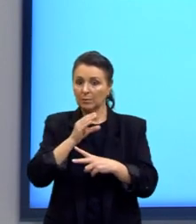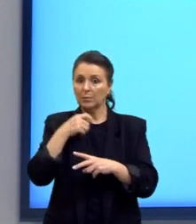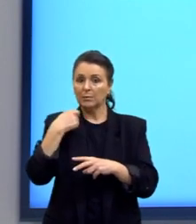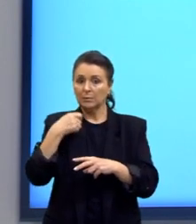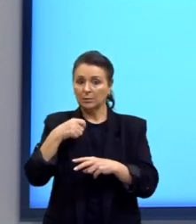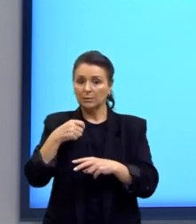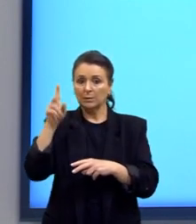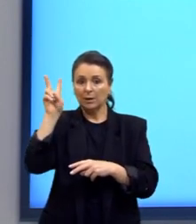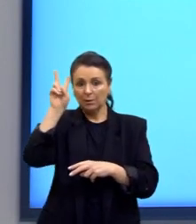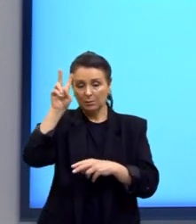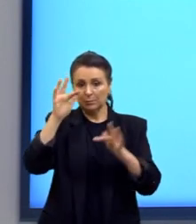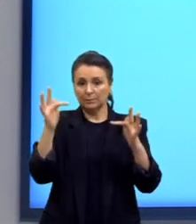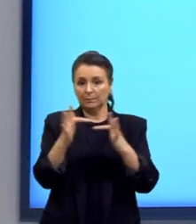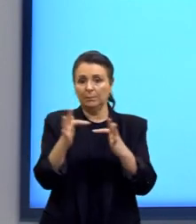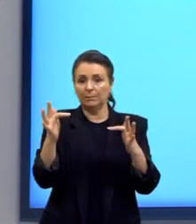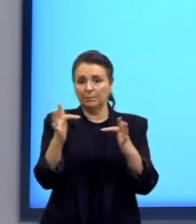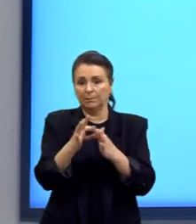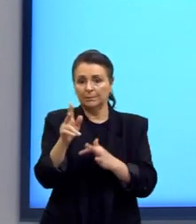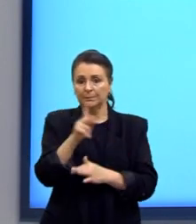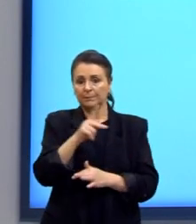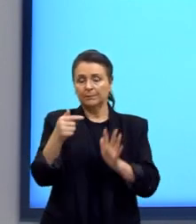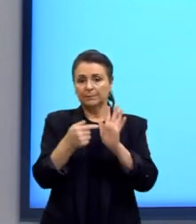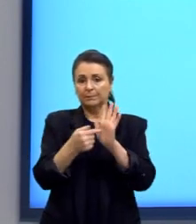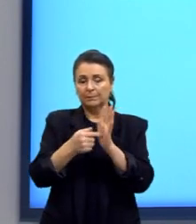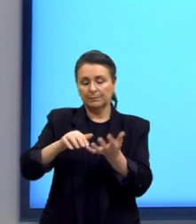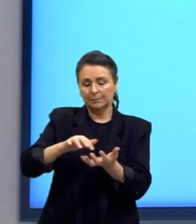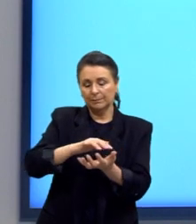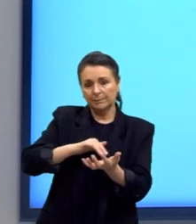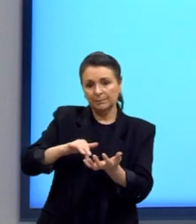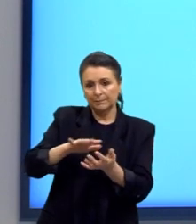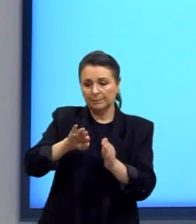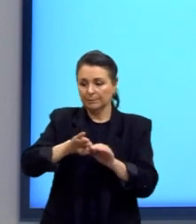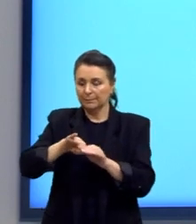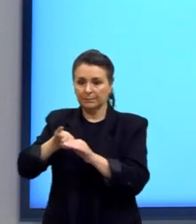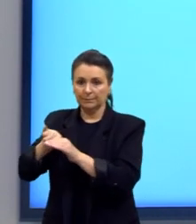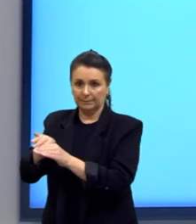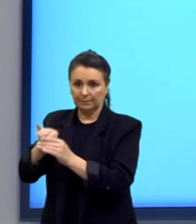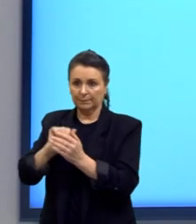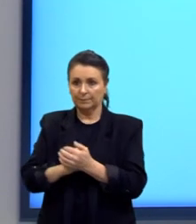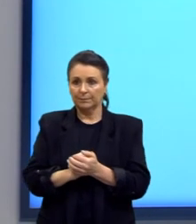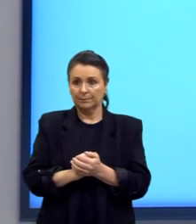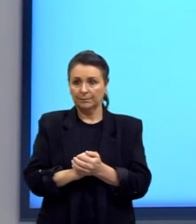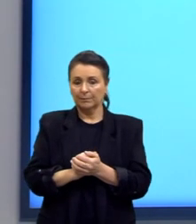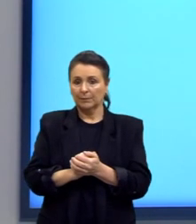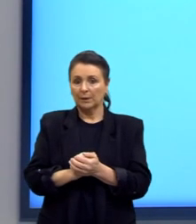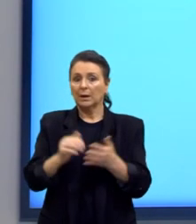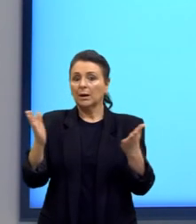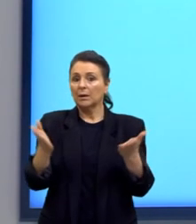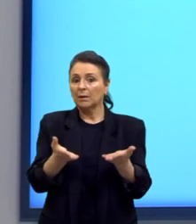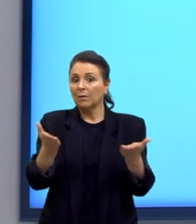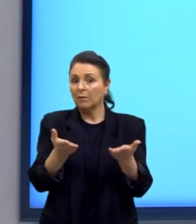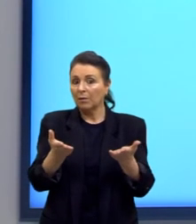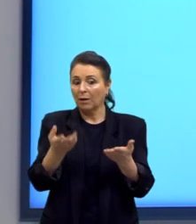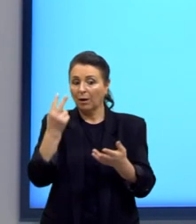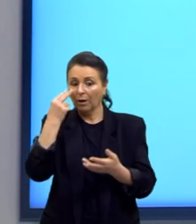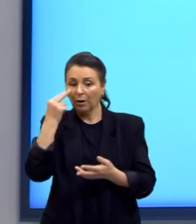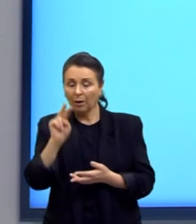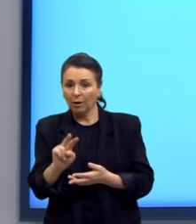precisa lembrar fórmula então por isso eu mostrei para vocês o cálculo ali separado então lá nas nossas alternativas